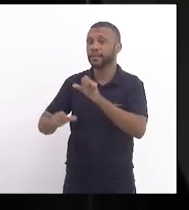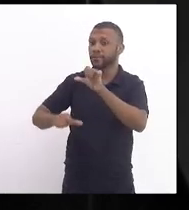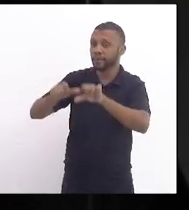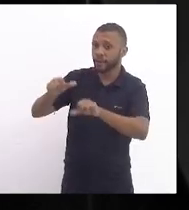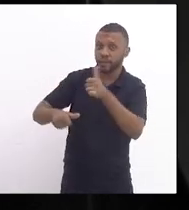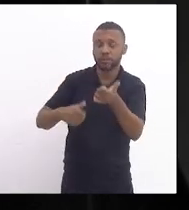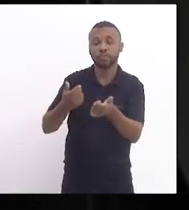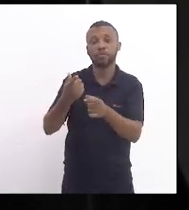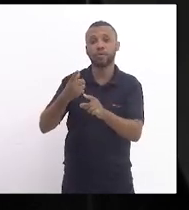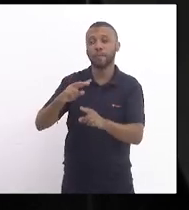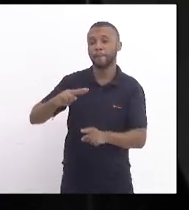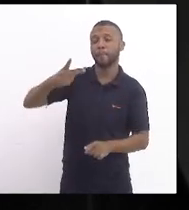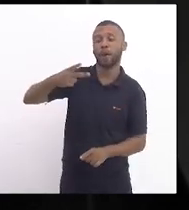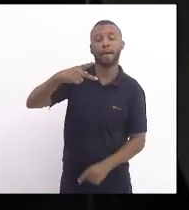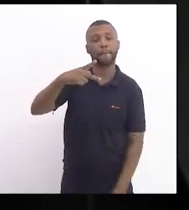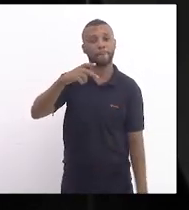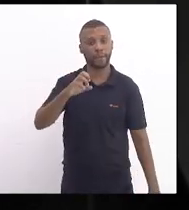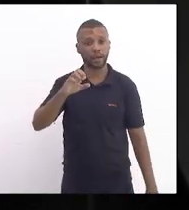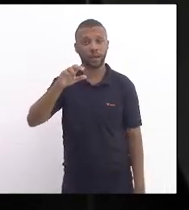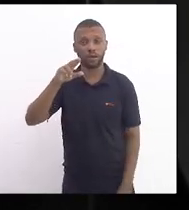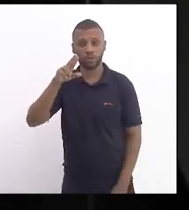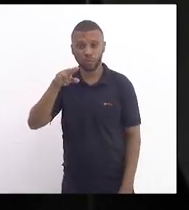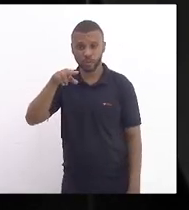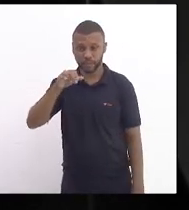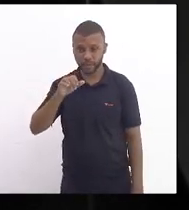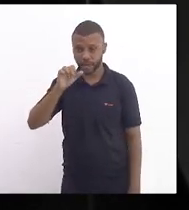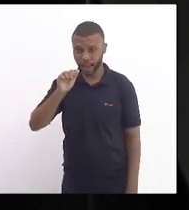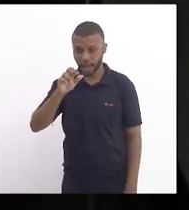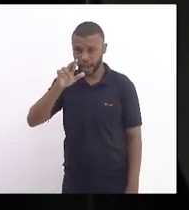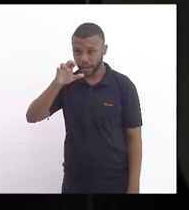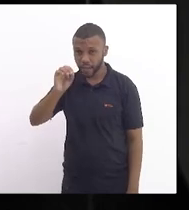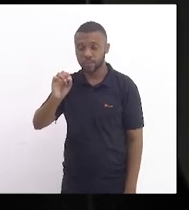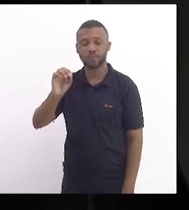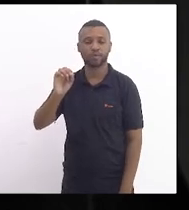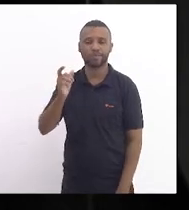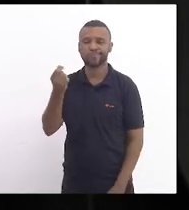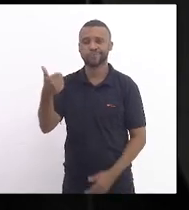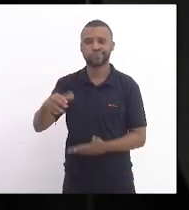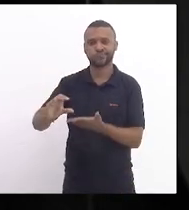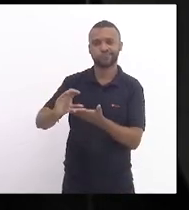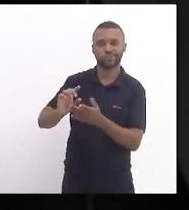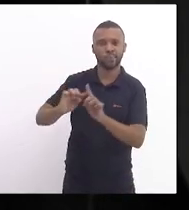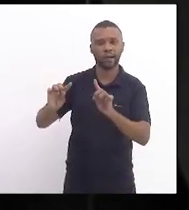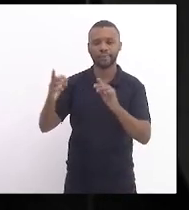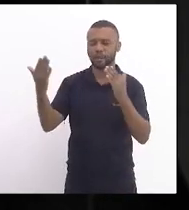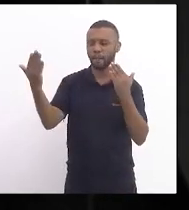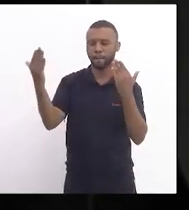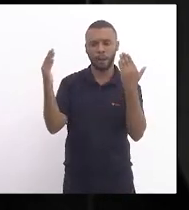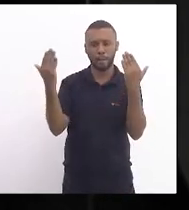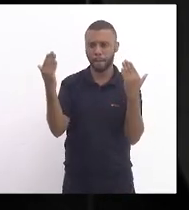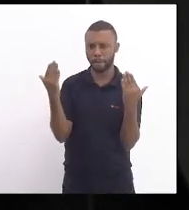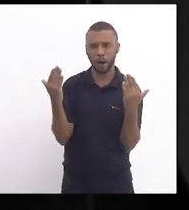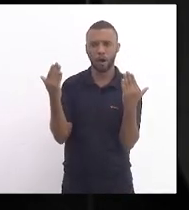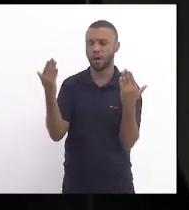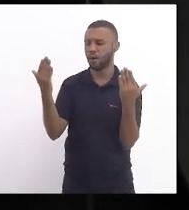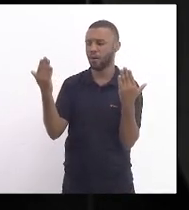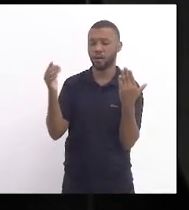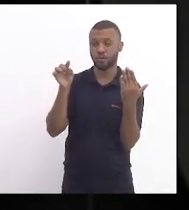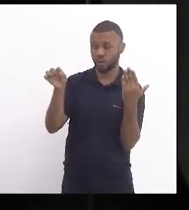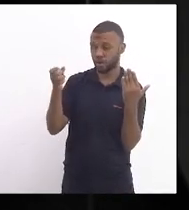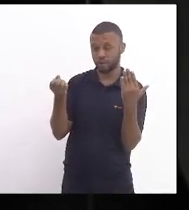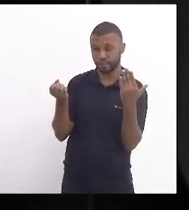mesmo que a gente não aceite mais a p Cunha a pecúnia mais fazer os pagamentos de tudo aquilo que foi